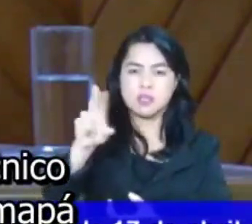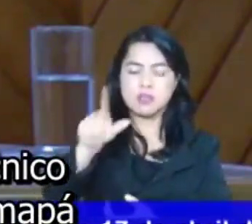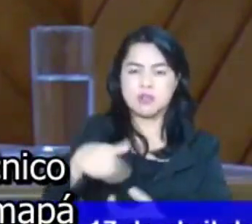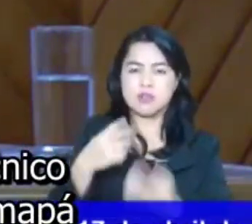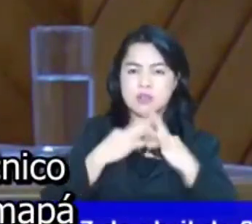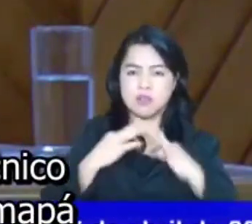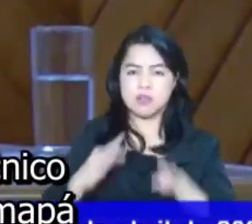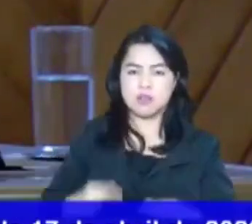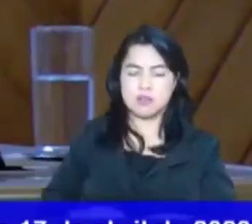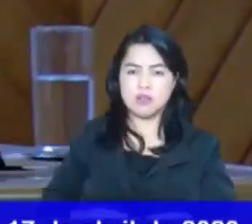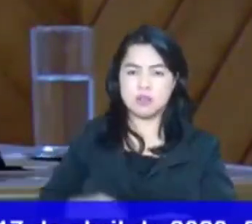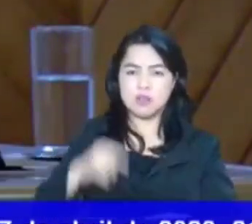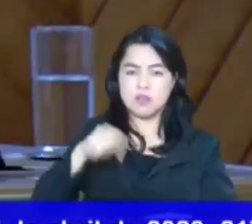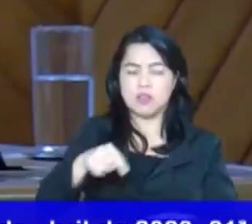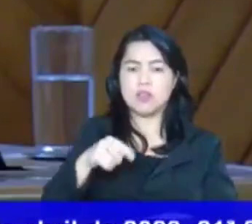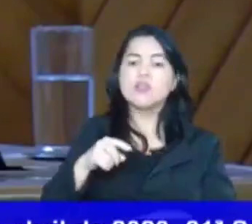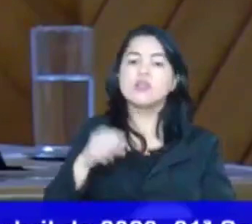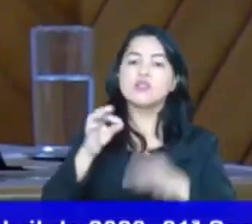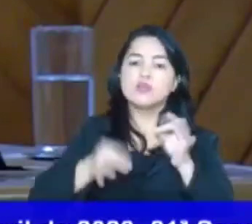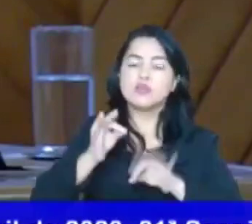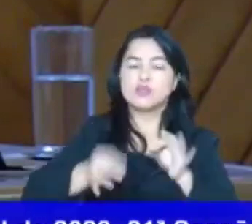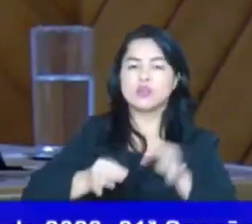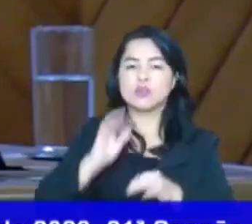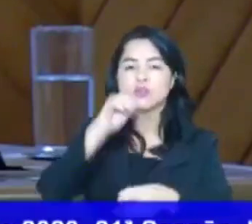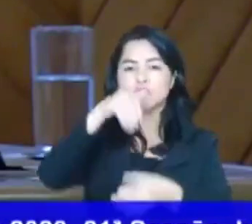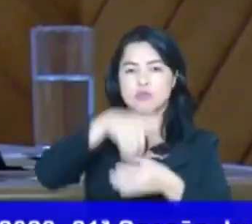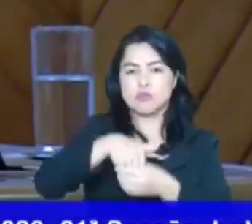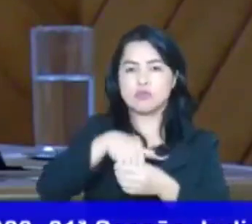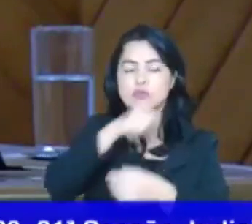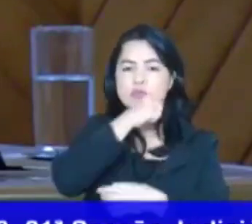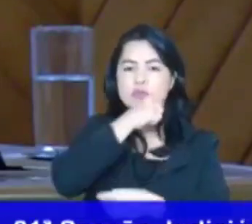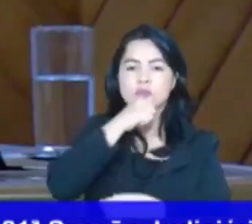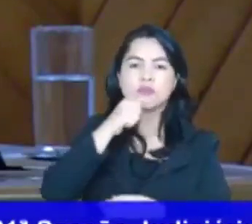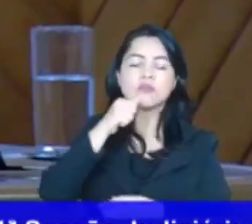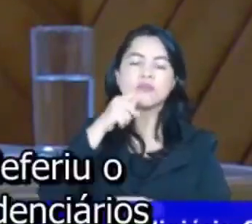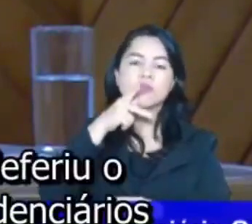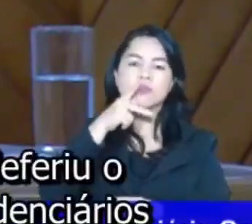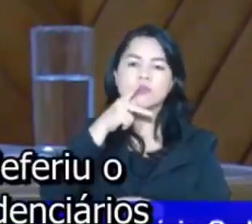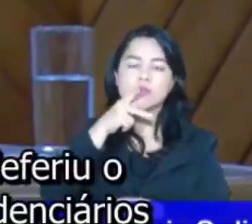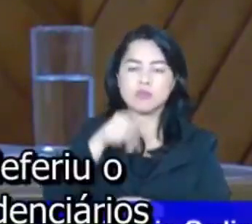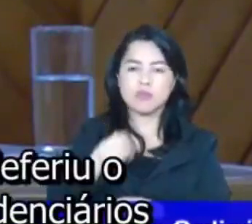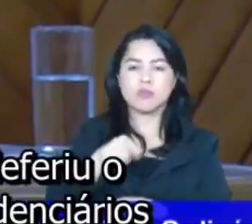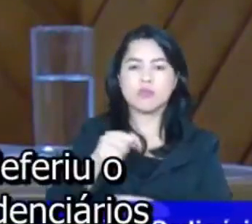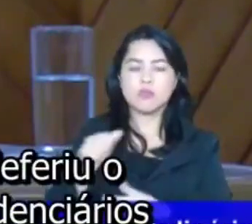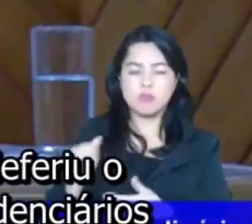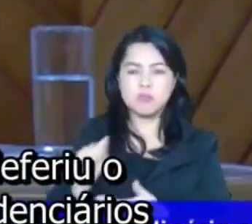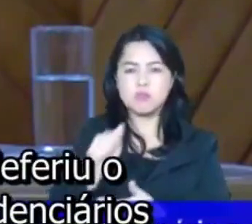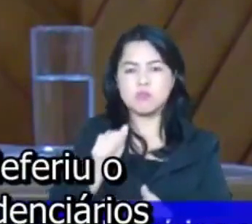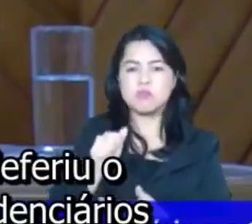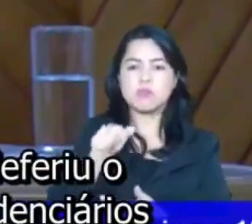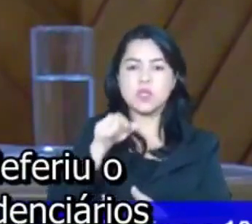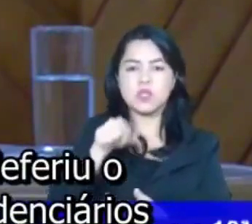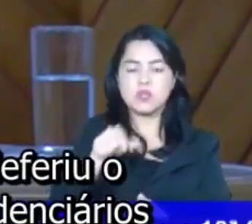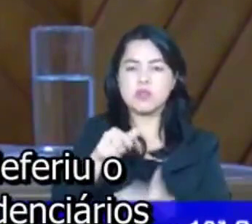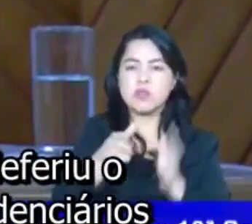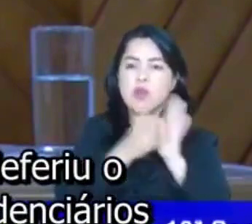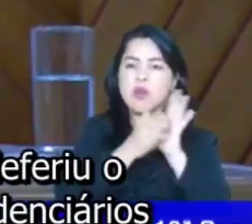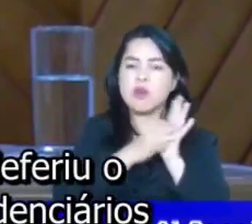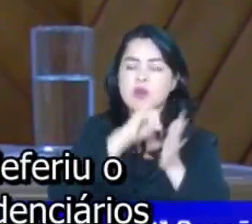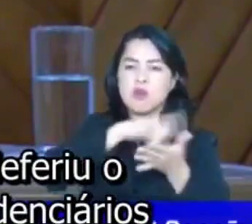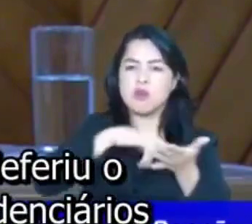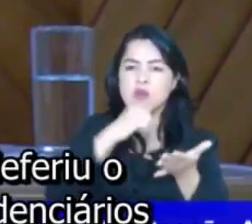Regional Eleitoral do Amapá e interpôs esse recurso em face de decisão